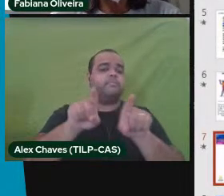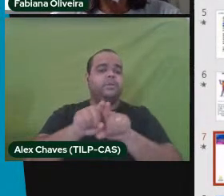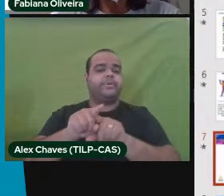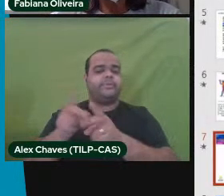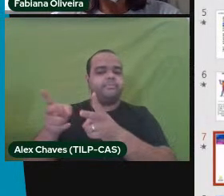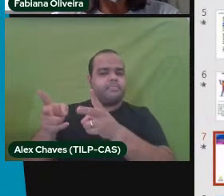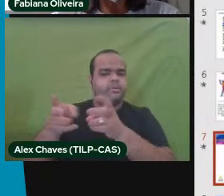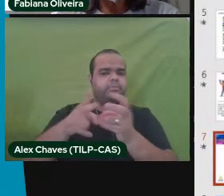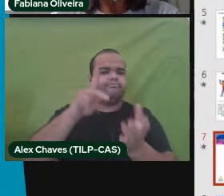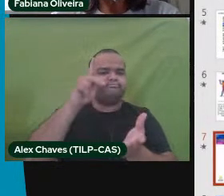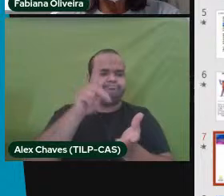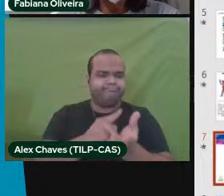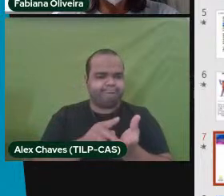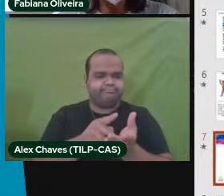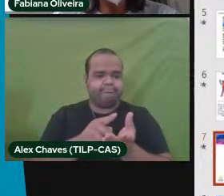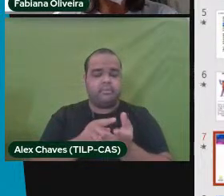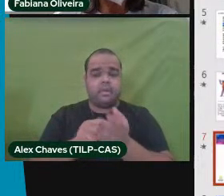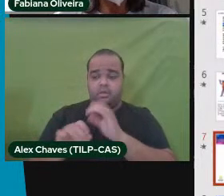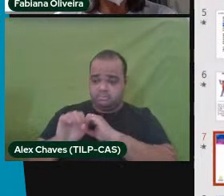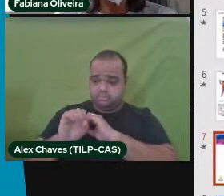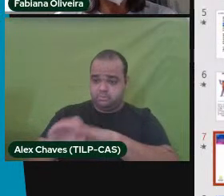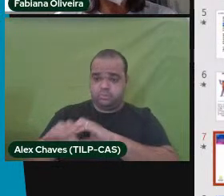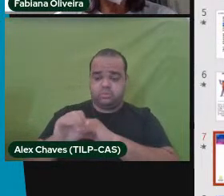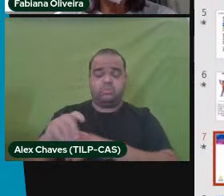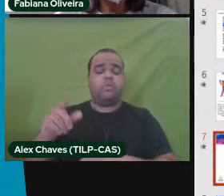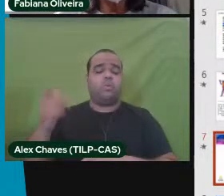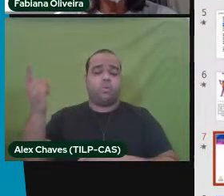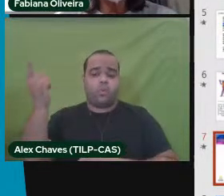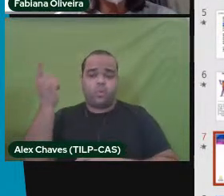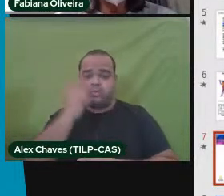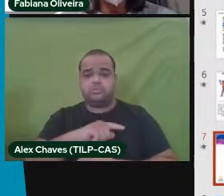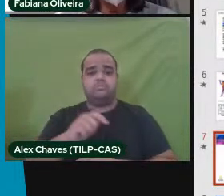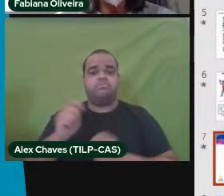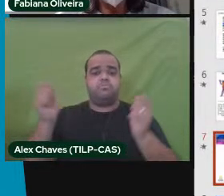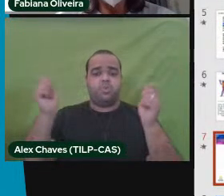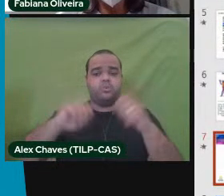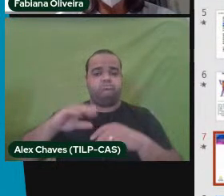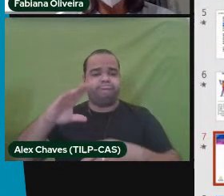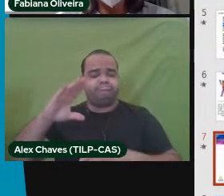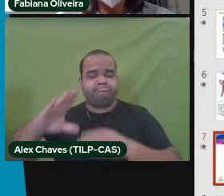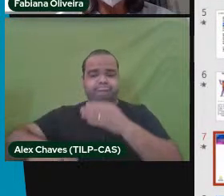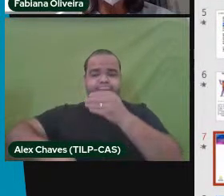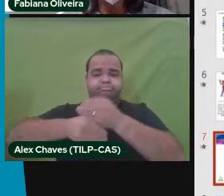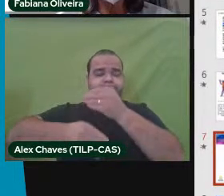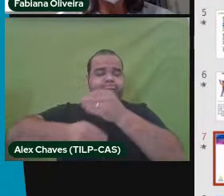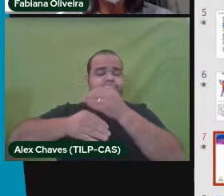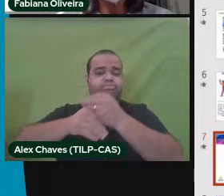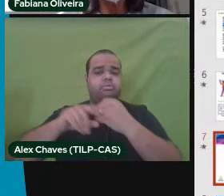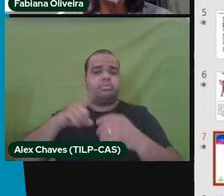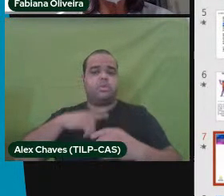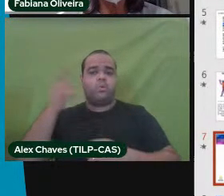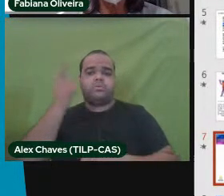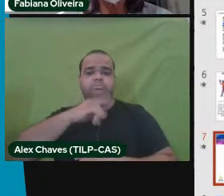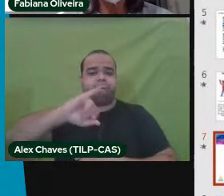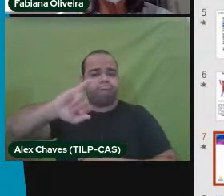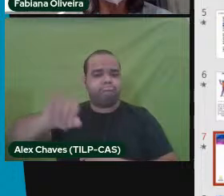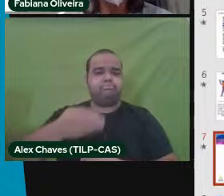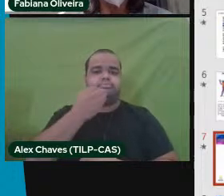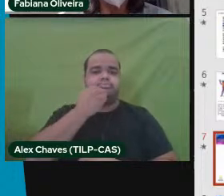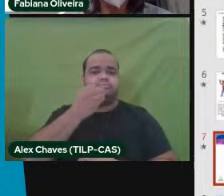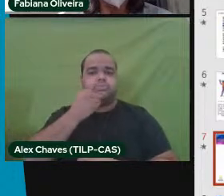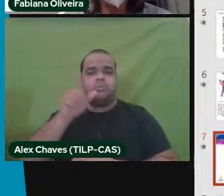de fato, essa educação consiga construir oportunidades para as